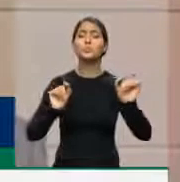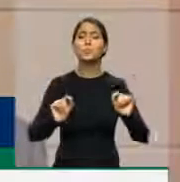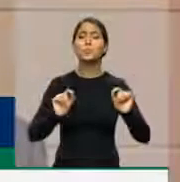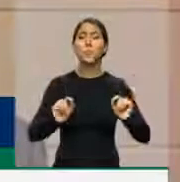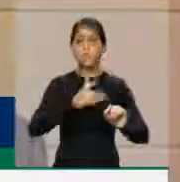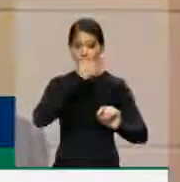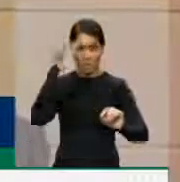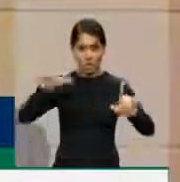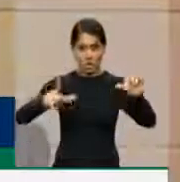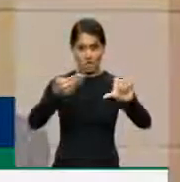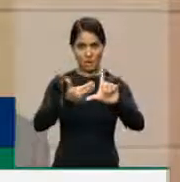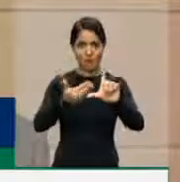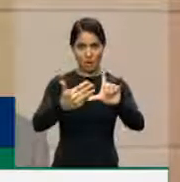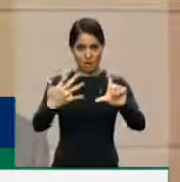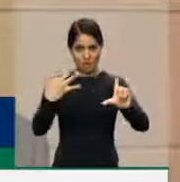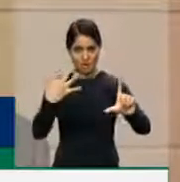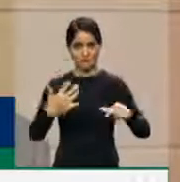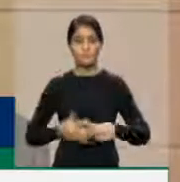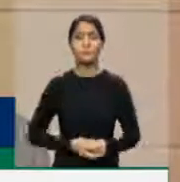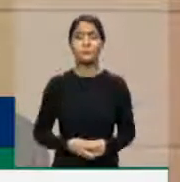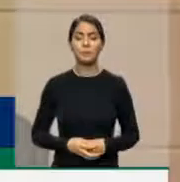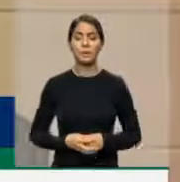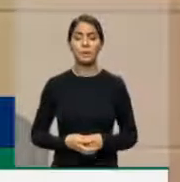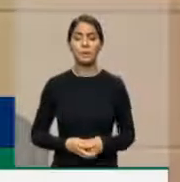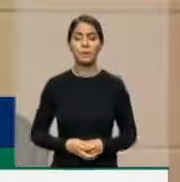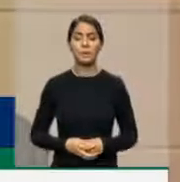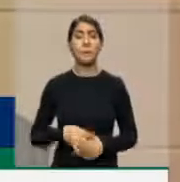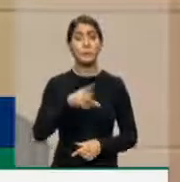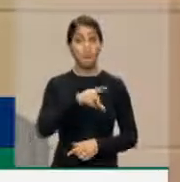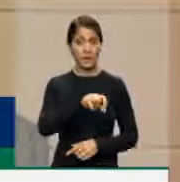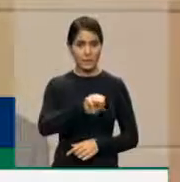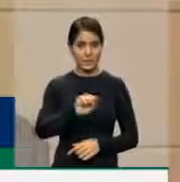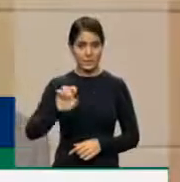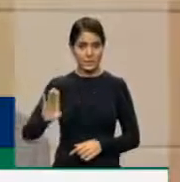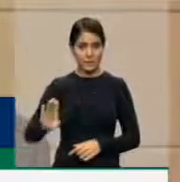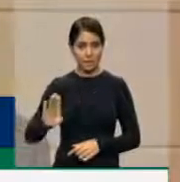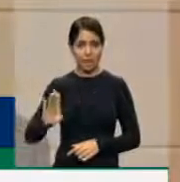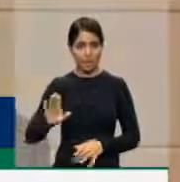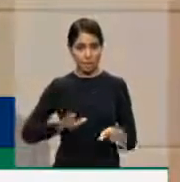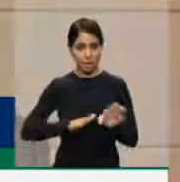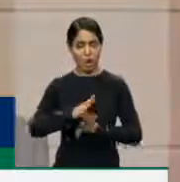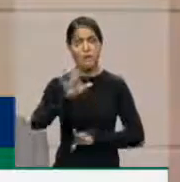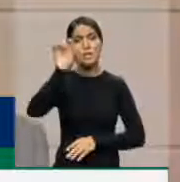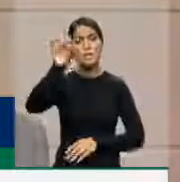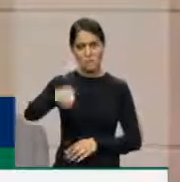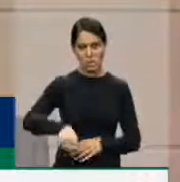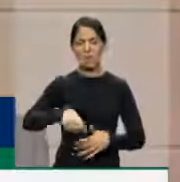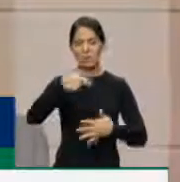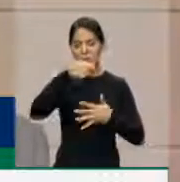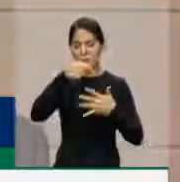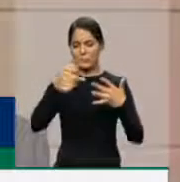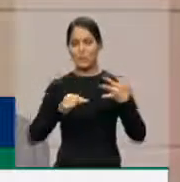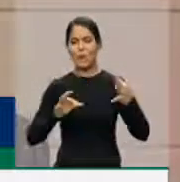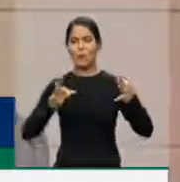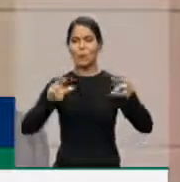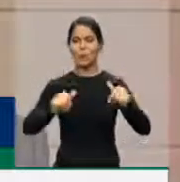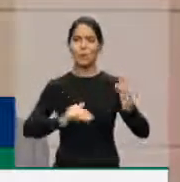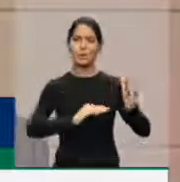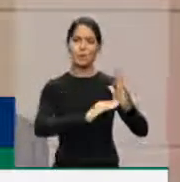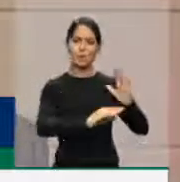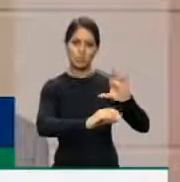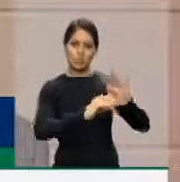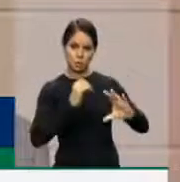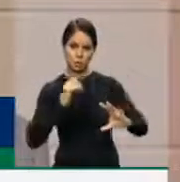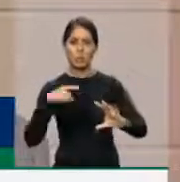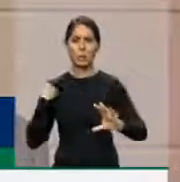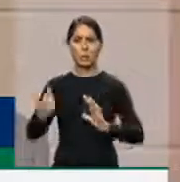Câmara. Senhor presidente, o PSB, antes de mais nada, orientará, sim, as emendas feitas pelo Senado, esse projeto de lei,